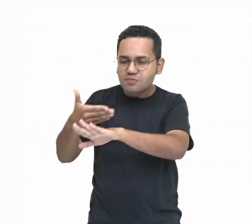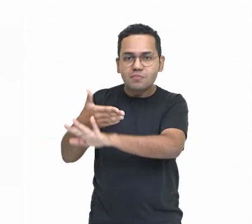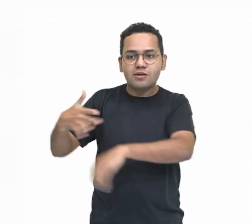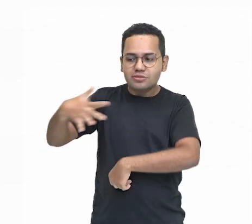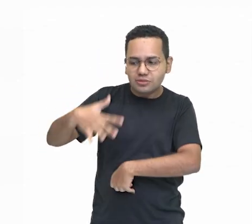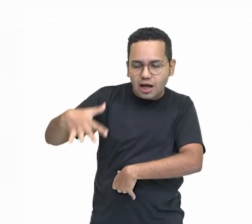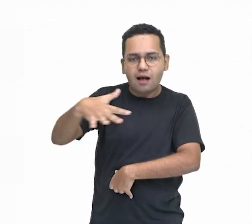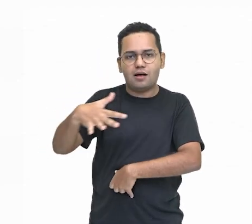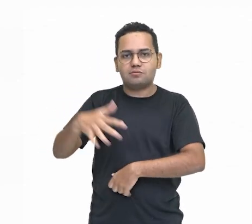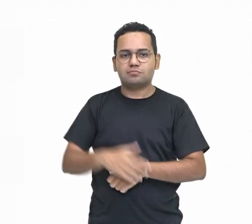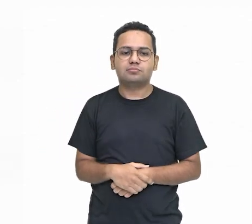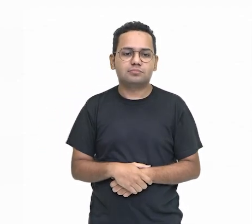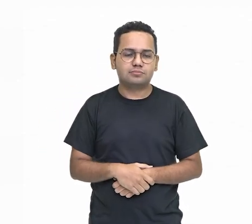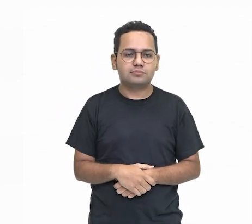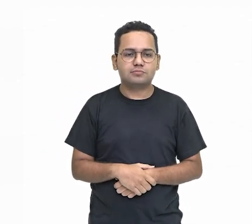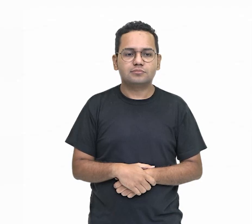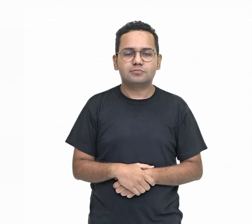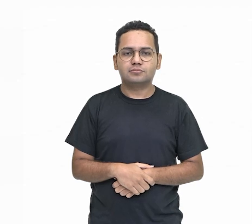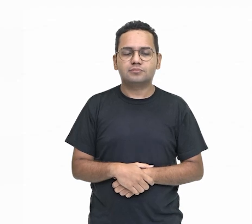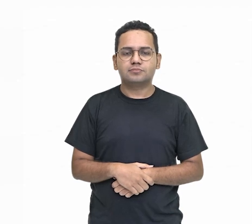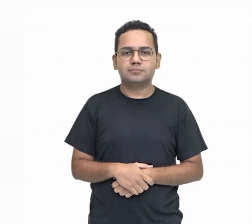né? Muito bem.